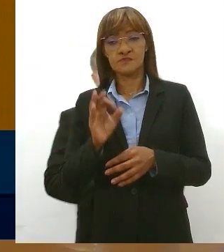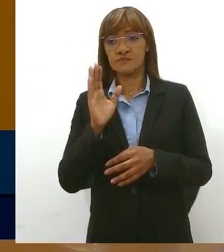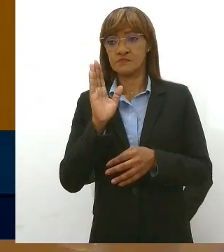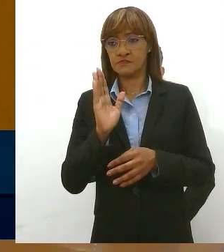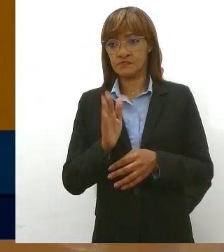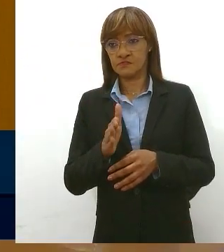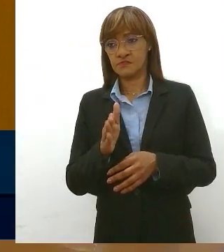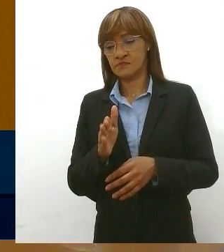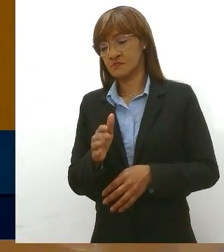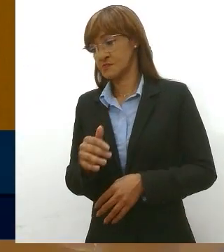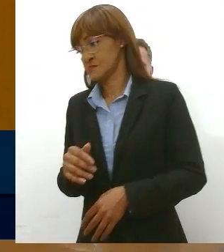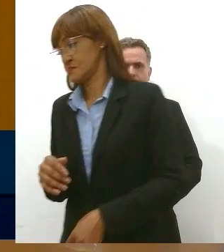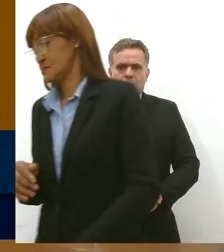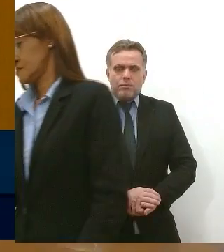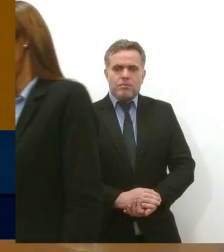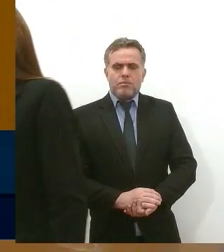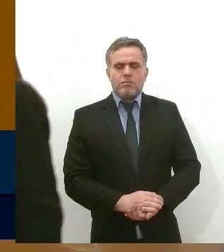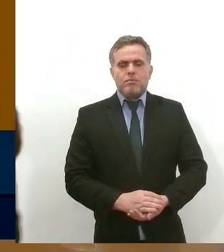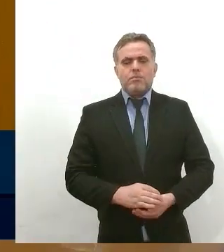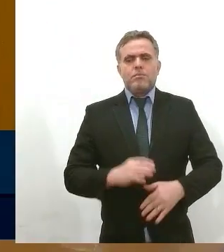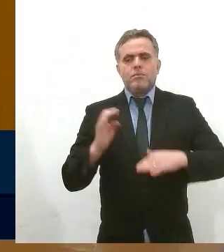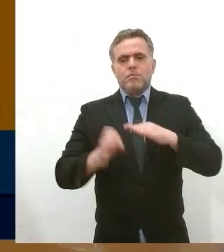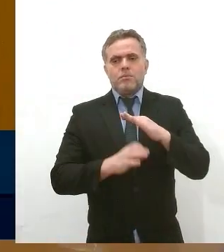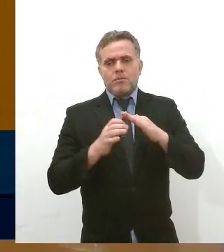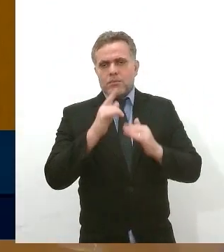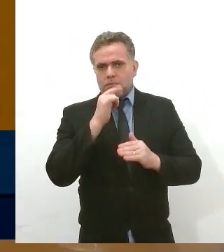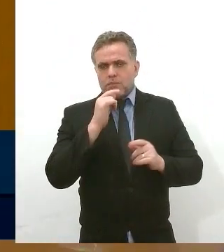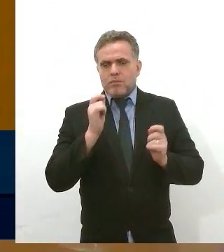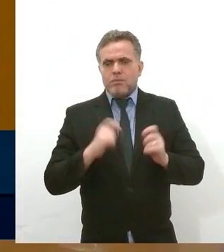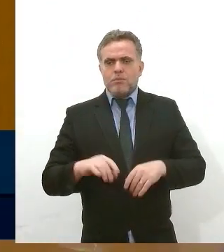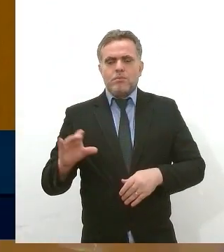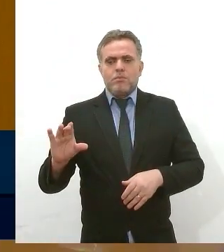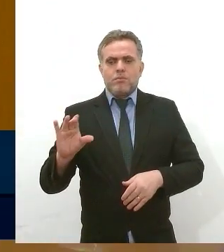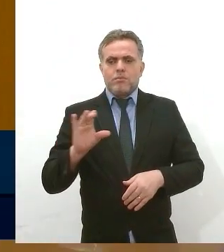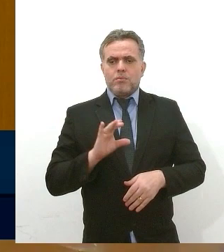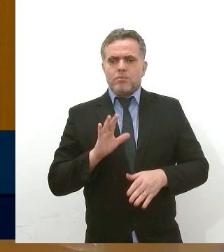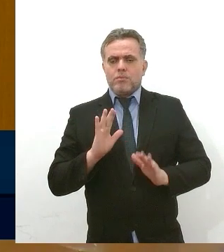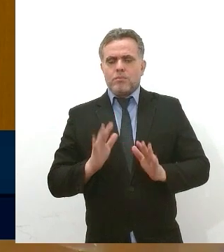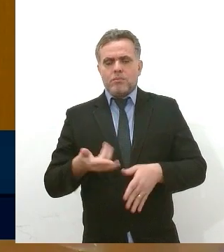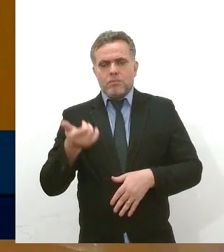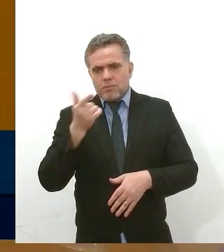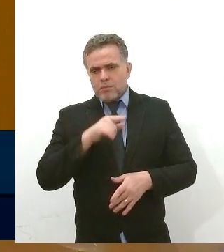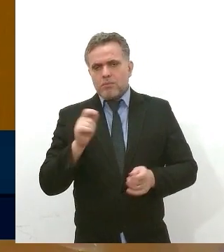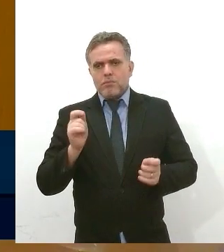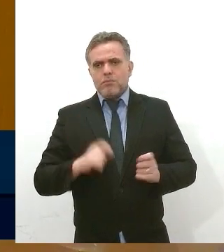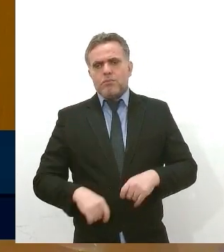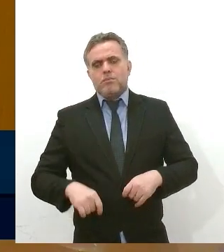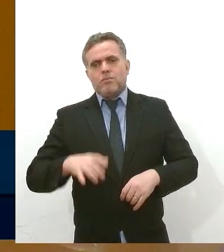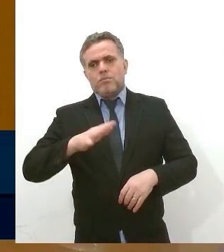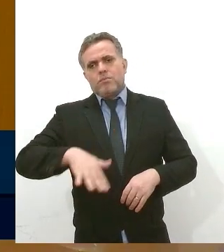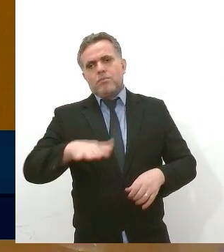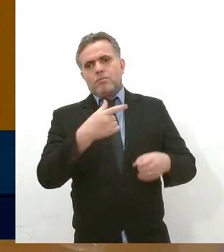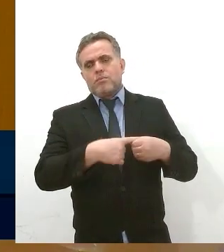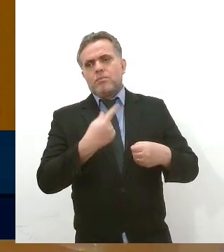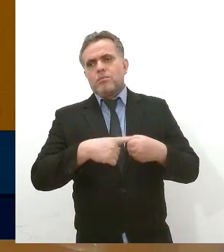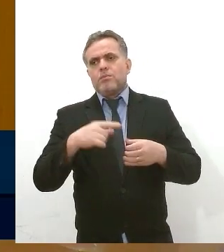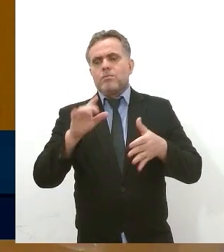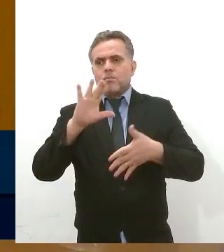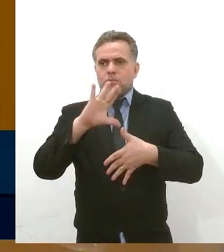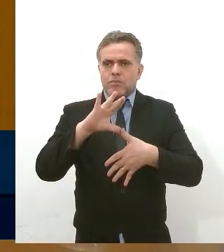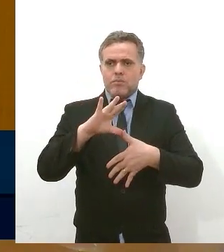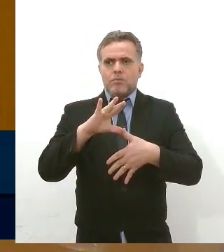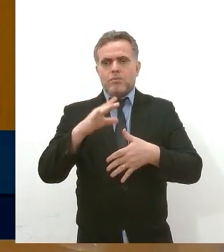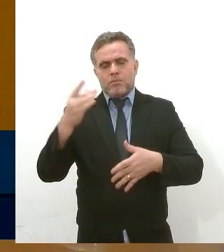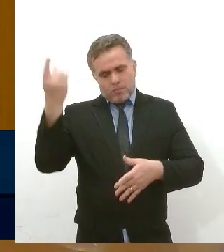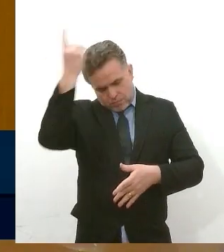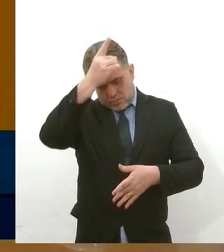com recurso garantido, a gente espera que São Miguel do Aleixo, Nossa Senhora da Glória, Nossa Senhora Aparecida, Ribeirópolis,